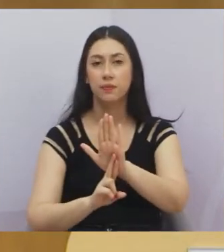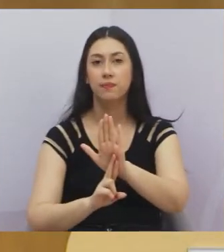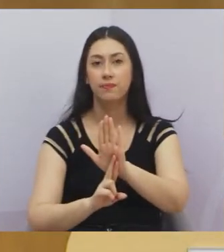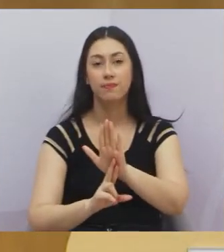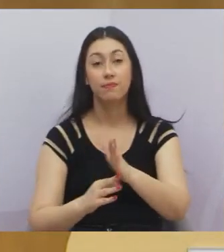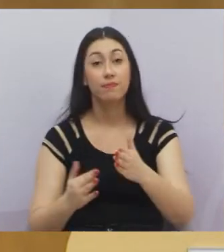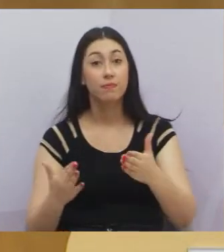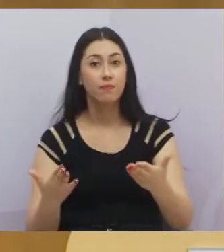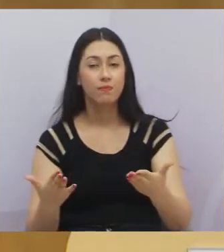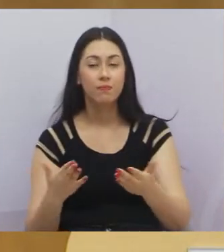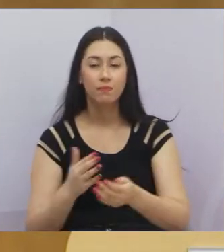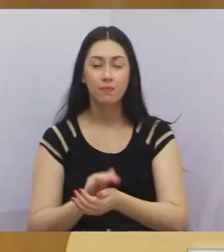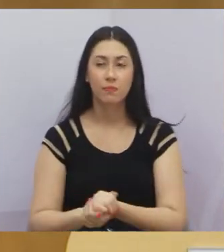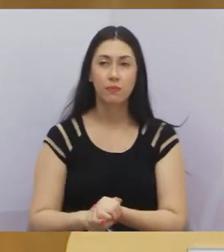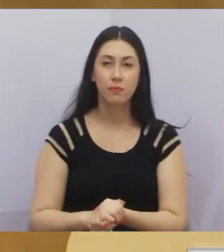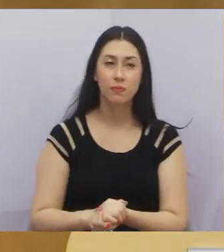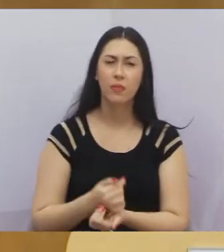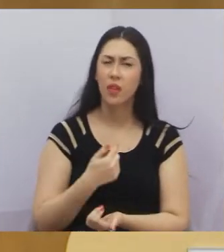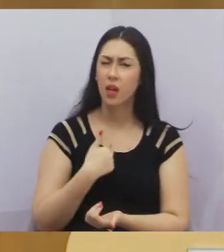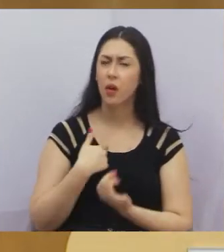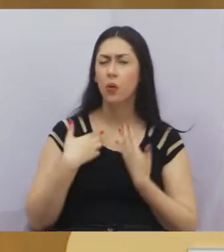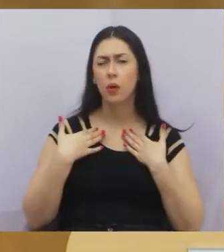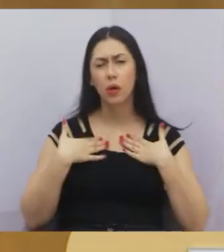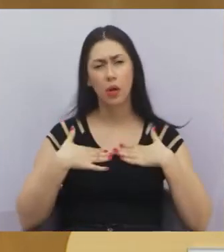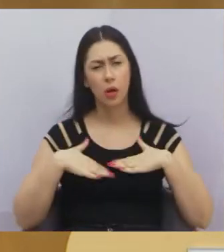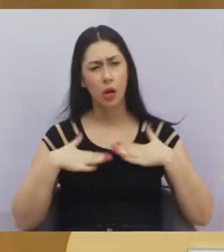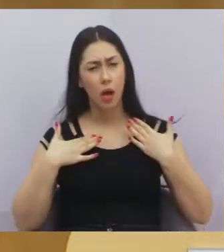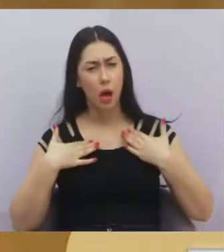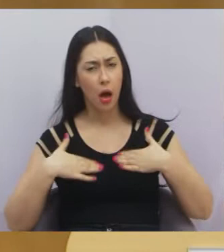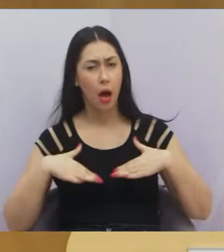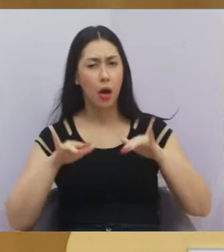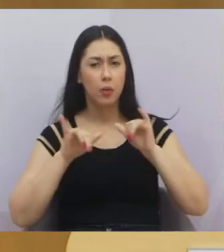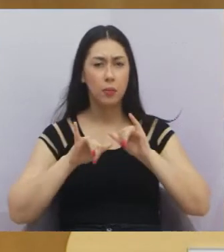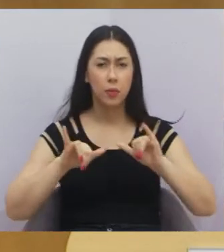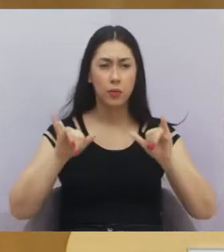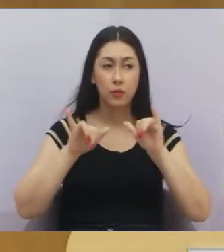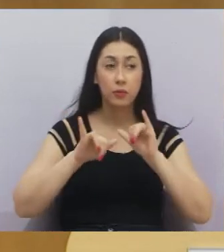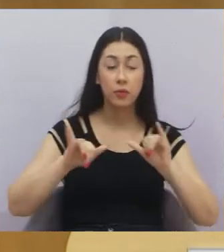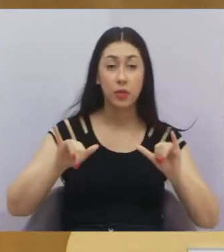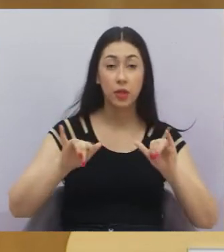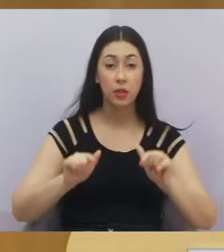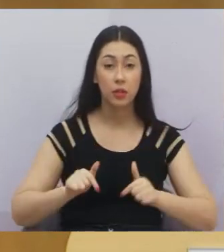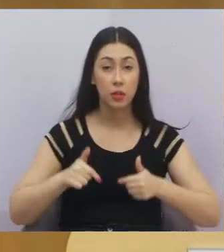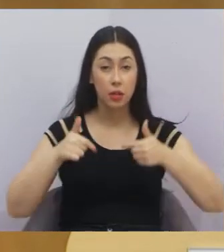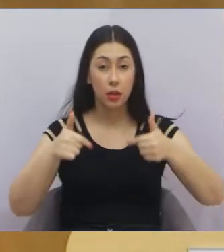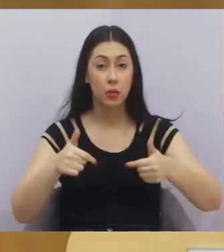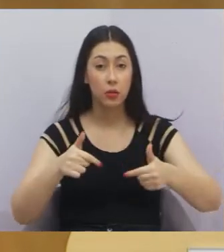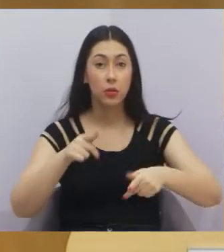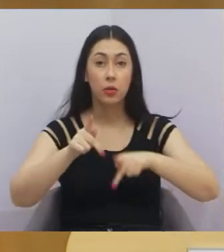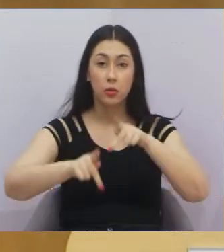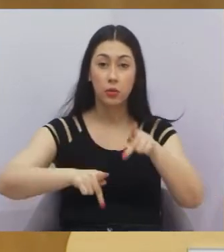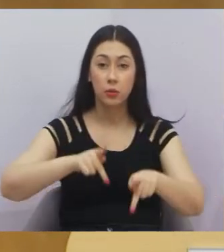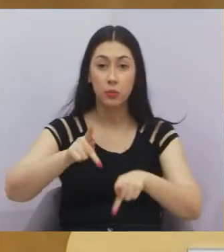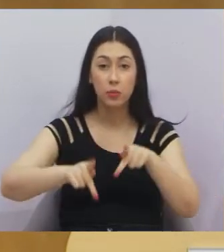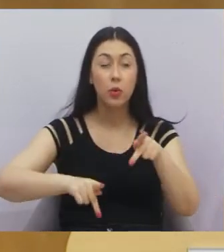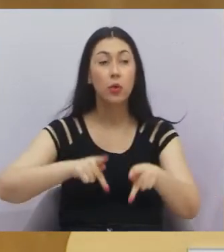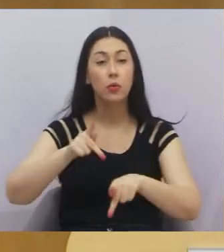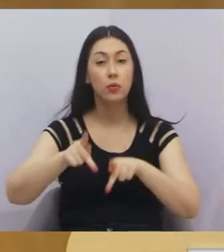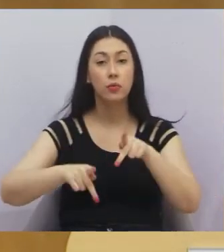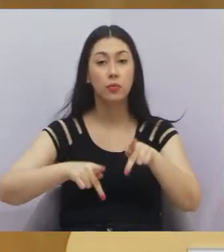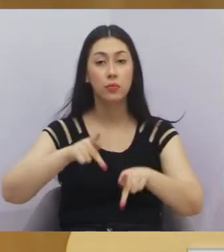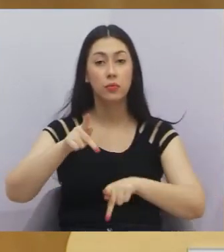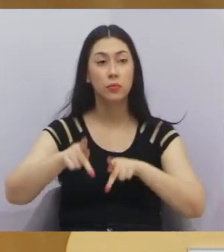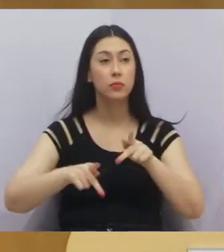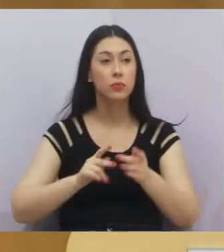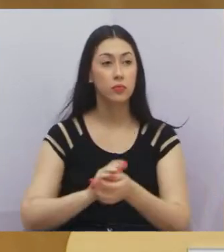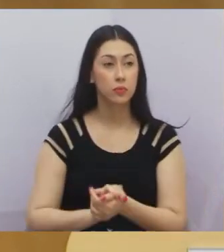E aí eu sou muito tranquilo em dizer isso, da luta do povo e da população, e muitas